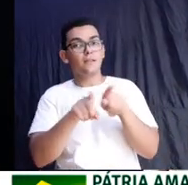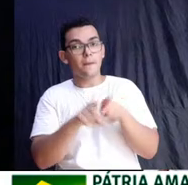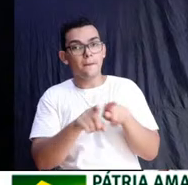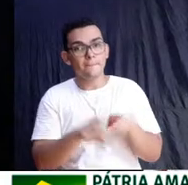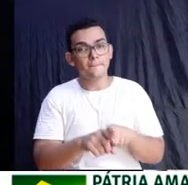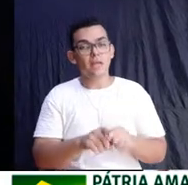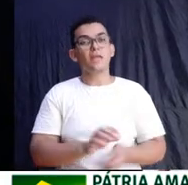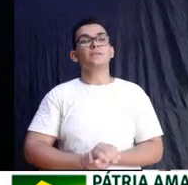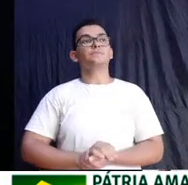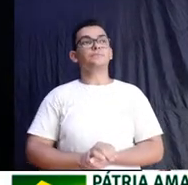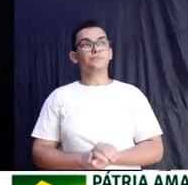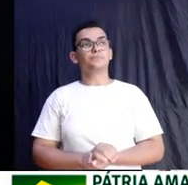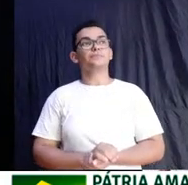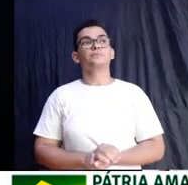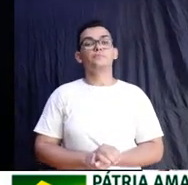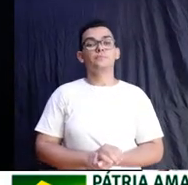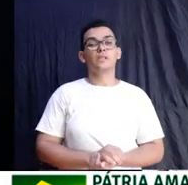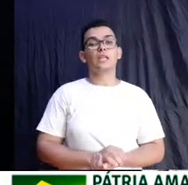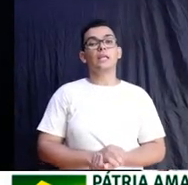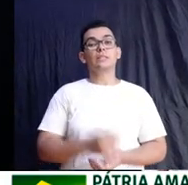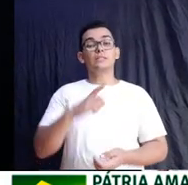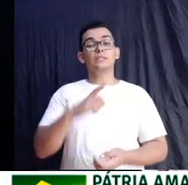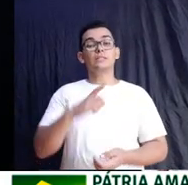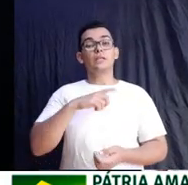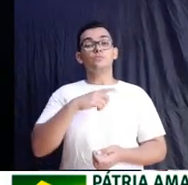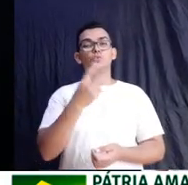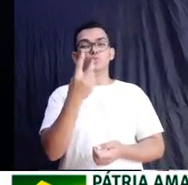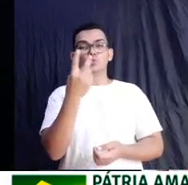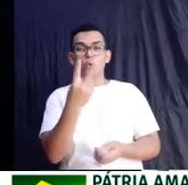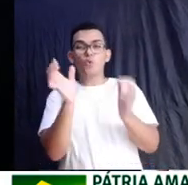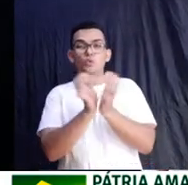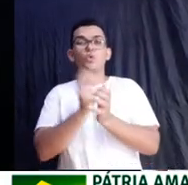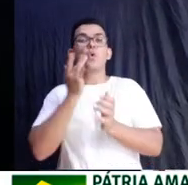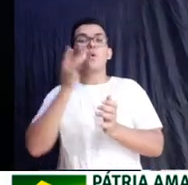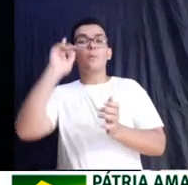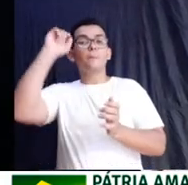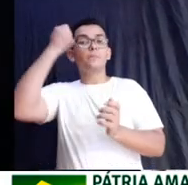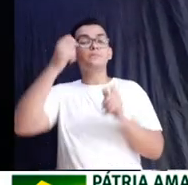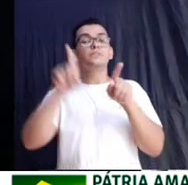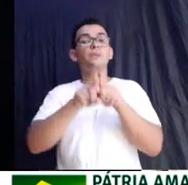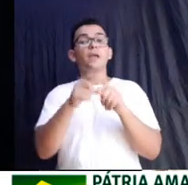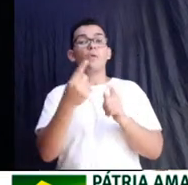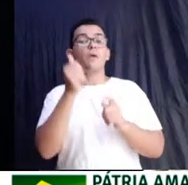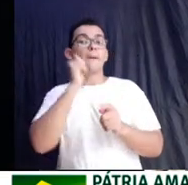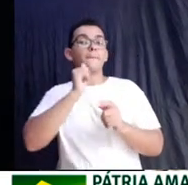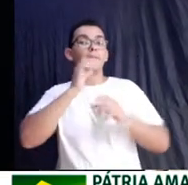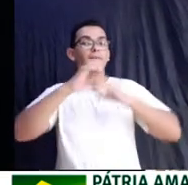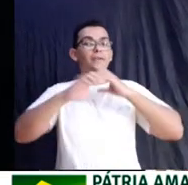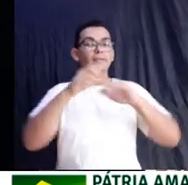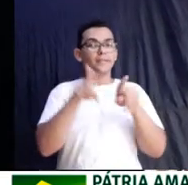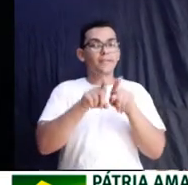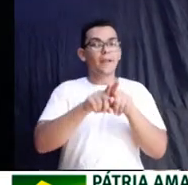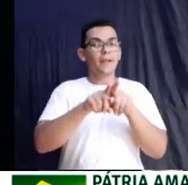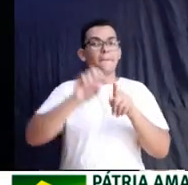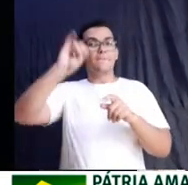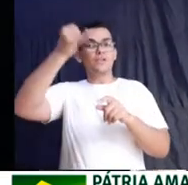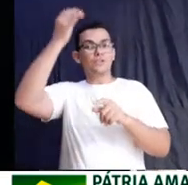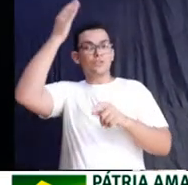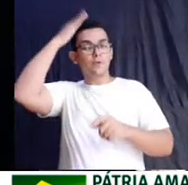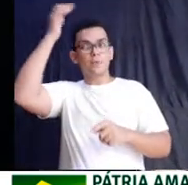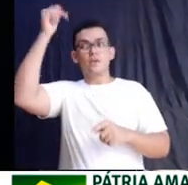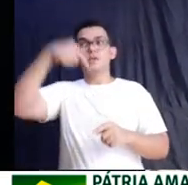de Chico, de Ouro Preto do Oeste, Rondônia. E a Kelly Bantle, de Ji-Paraná, vai estar cantando aqui para você a partir